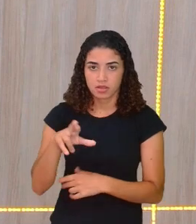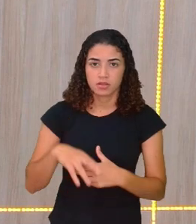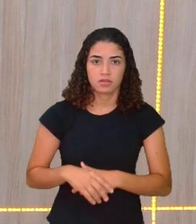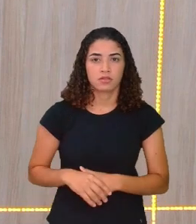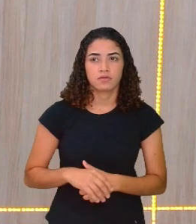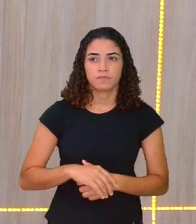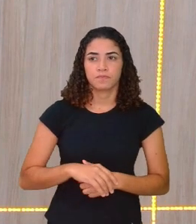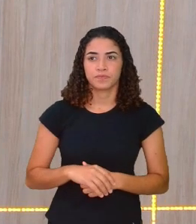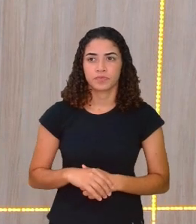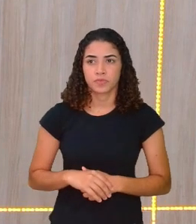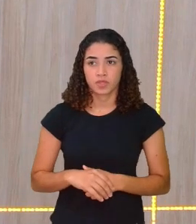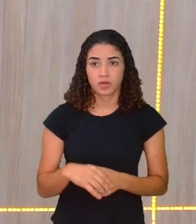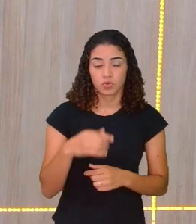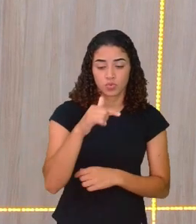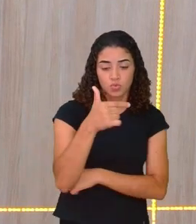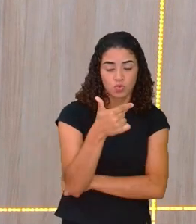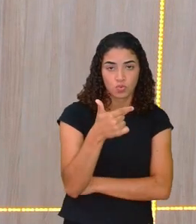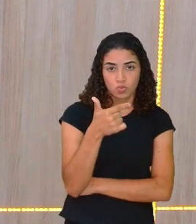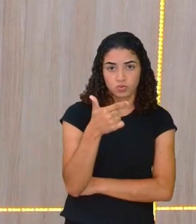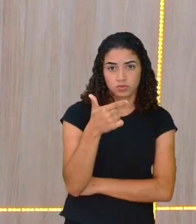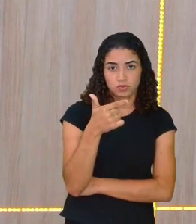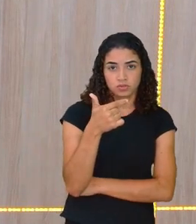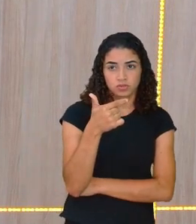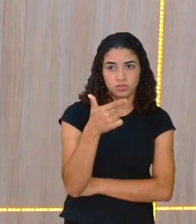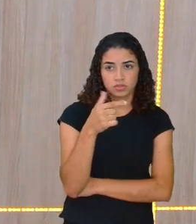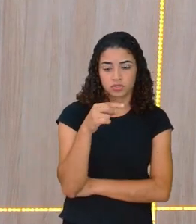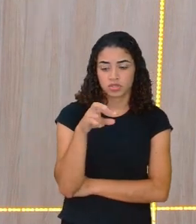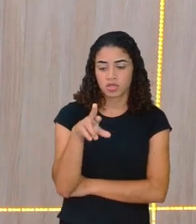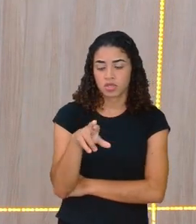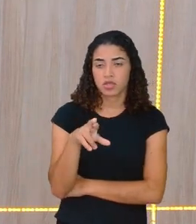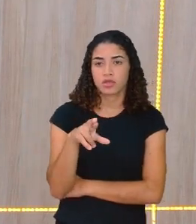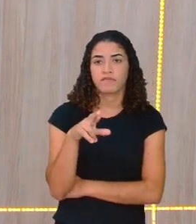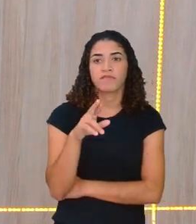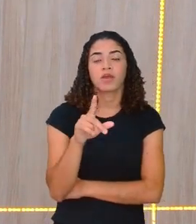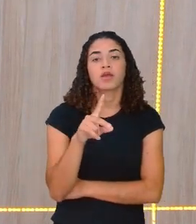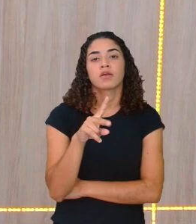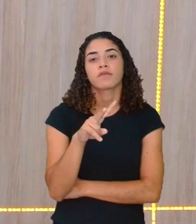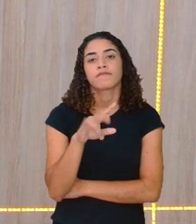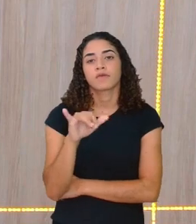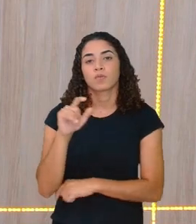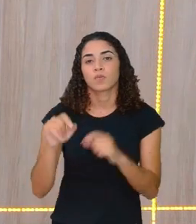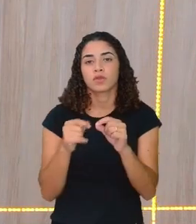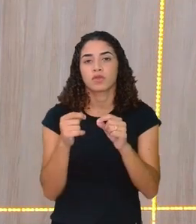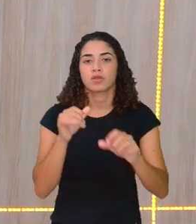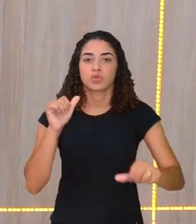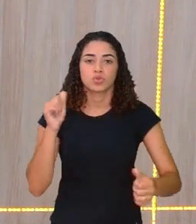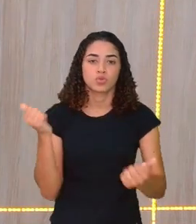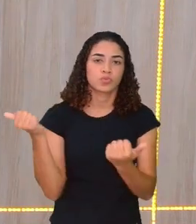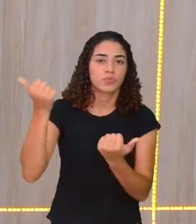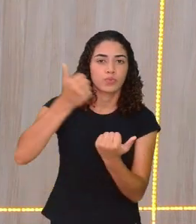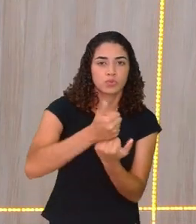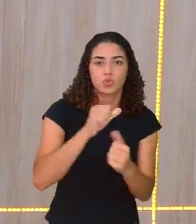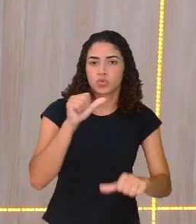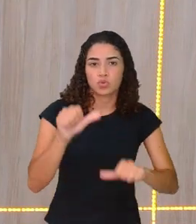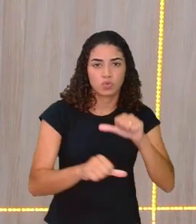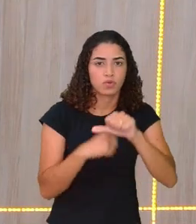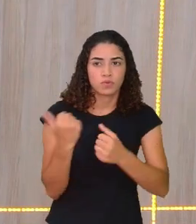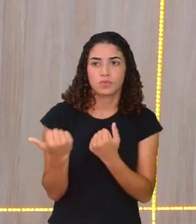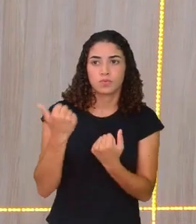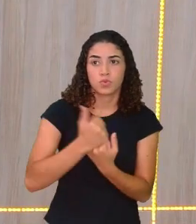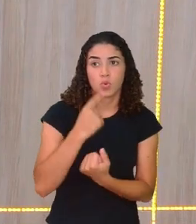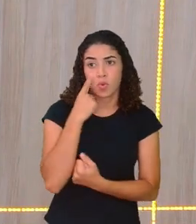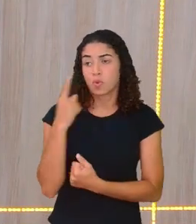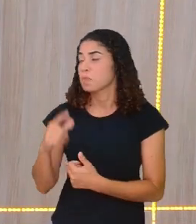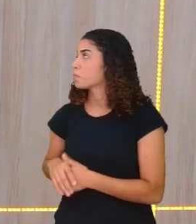Aí aqui no lugar de 2R, eu vou substituir por 12, que é o diâmetro.